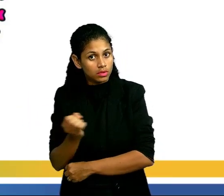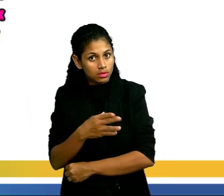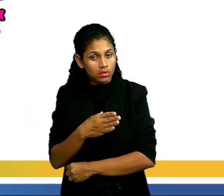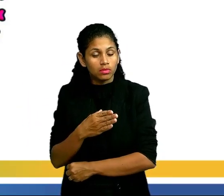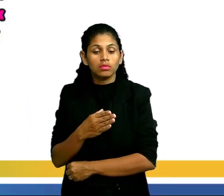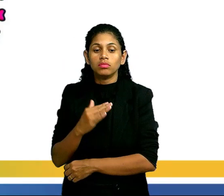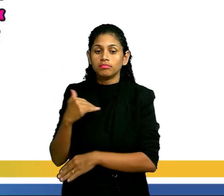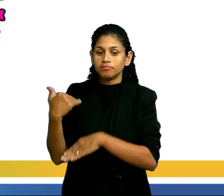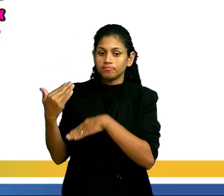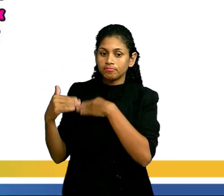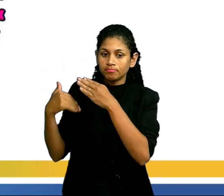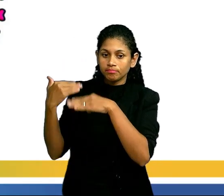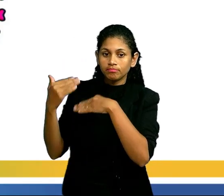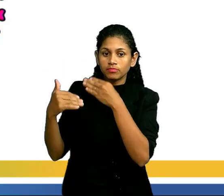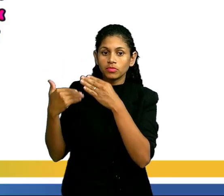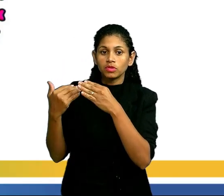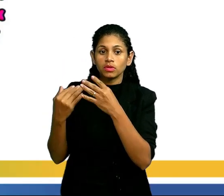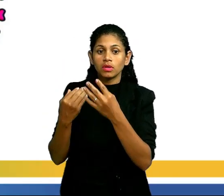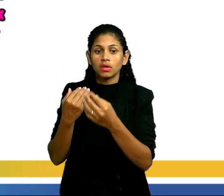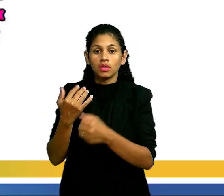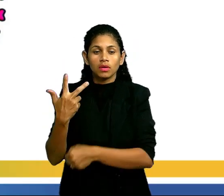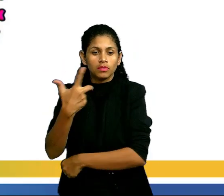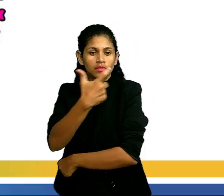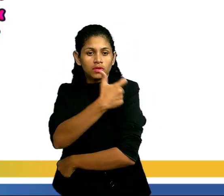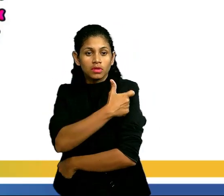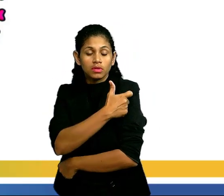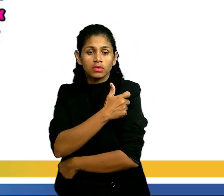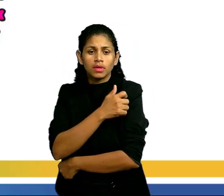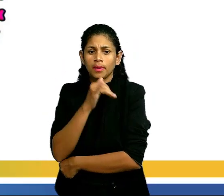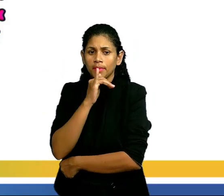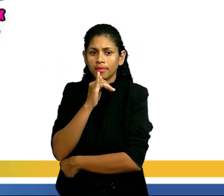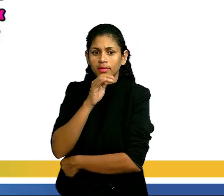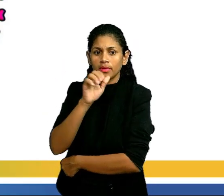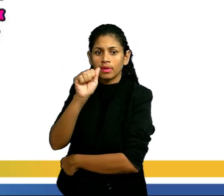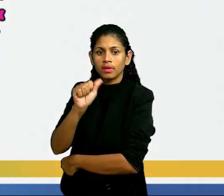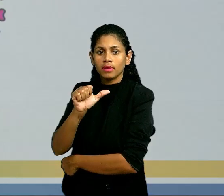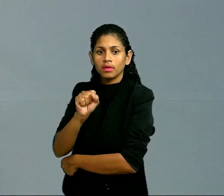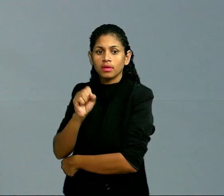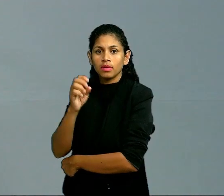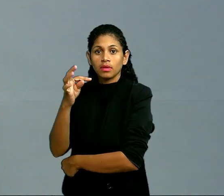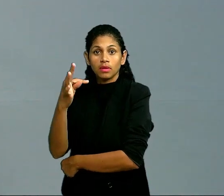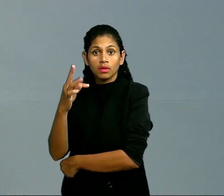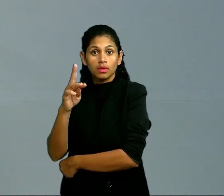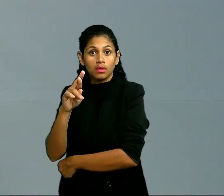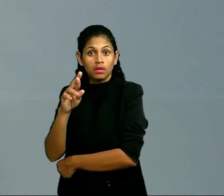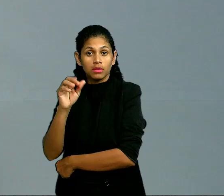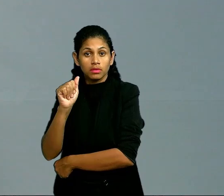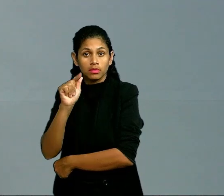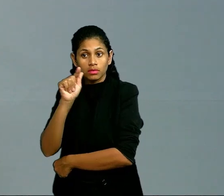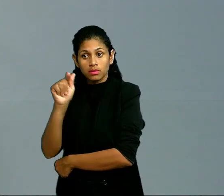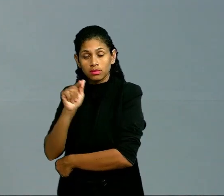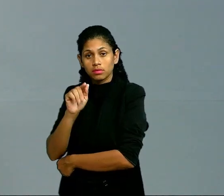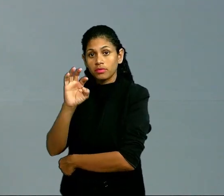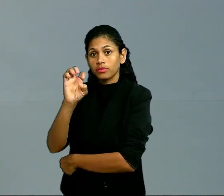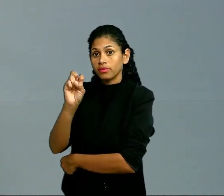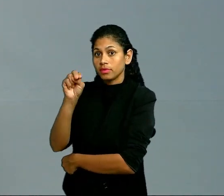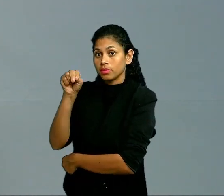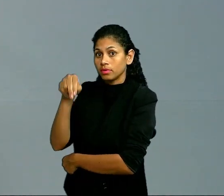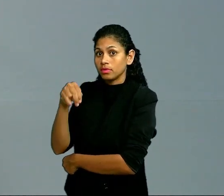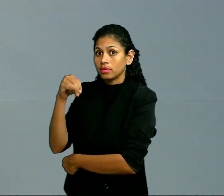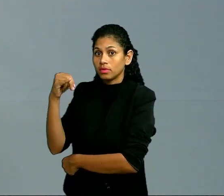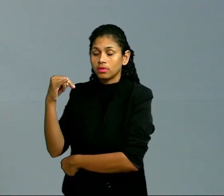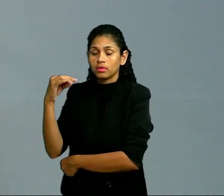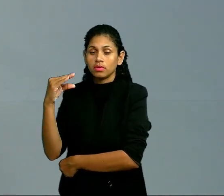em vacinas como a AstraZeneca, a Janssen, né, que foi aí contra o Covid. Ele pegou um vírus seguro.